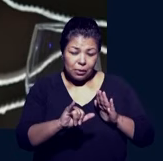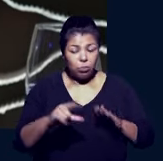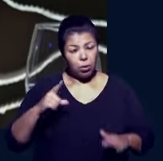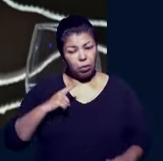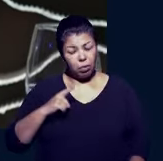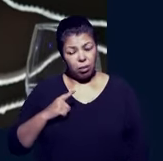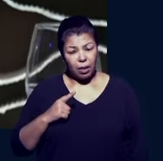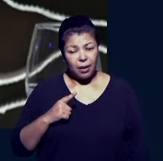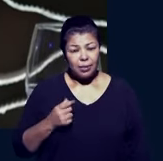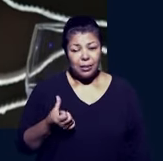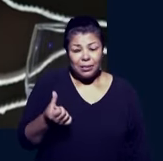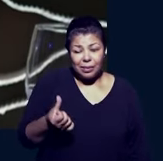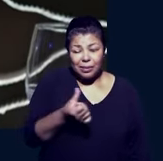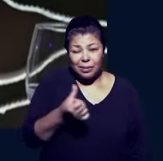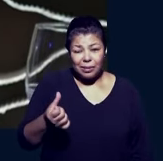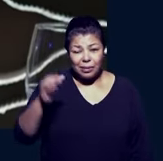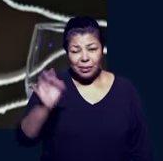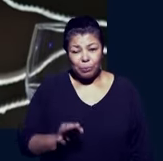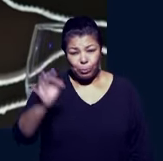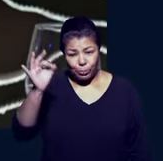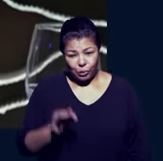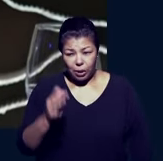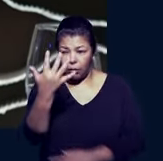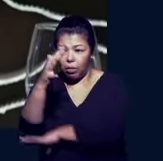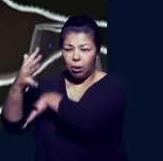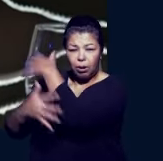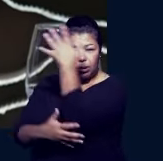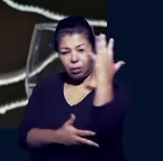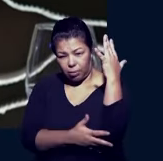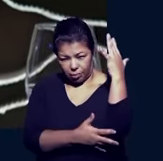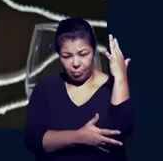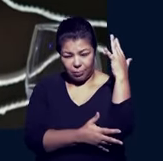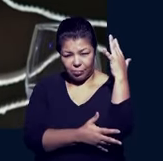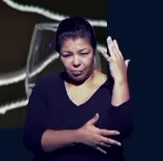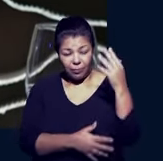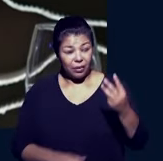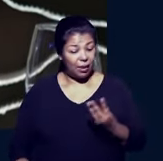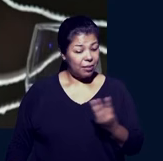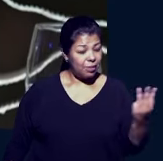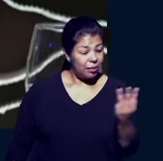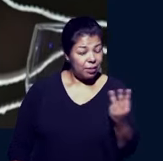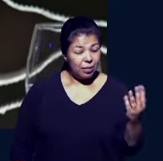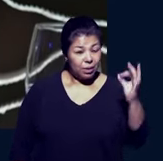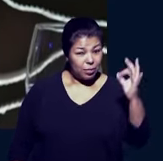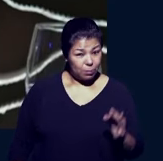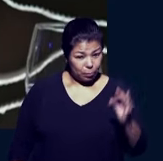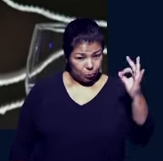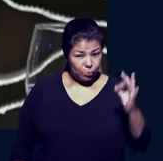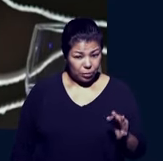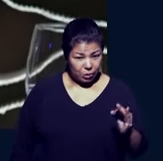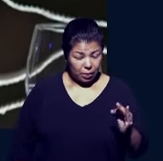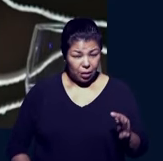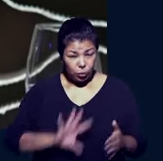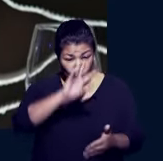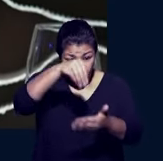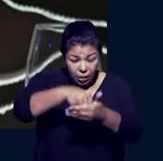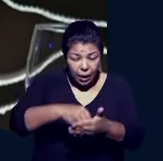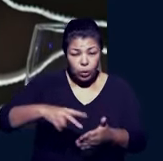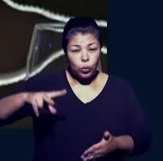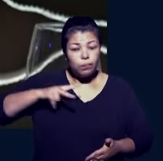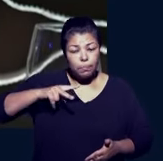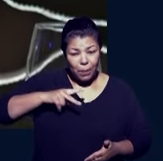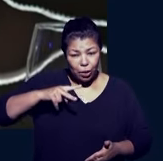vegetação nativa em pé nós temos 33% das nossas reservas dentro das propriedades privadas quem tem isso no